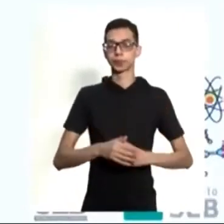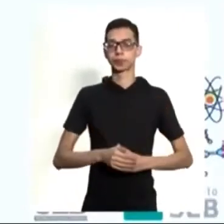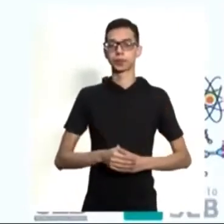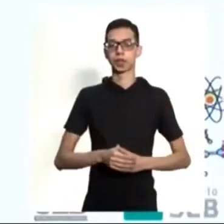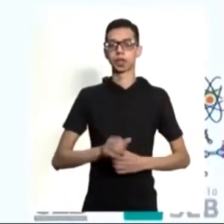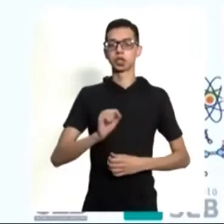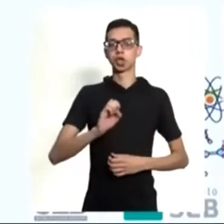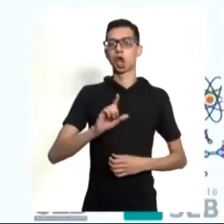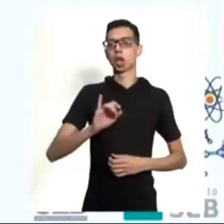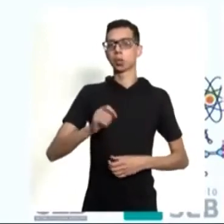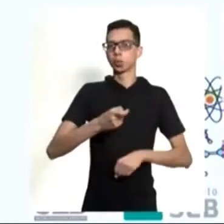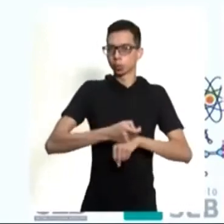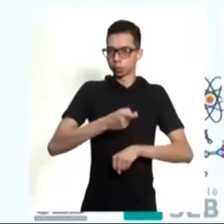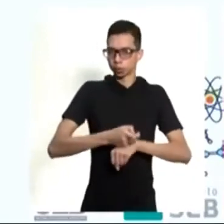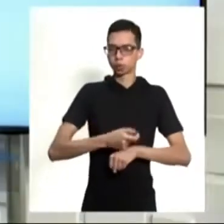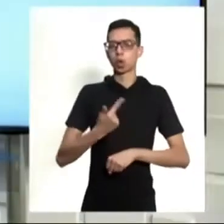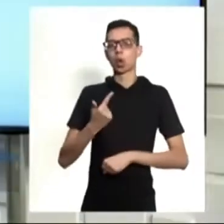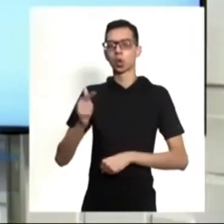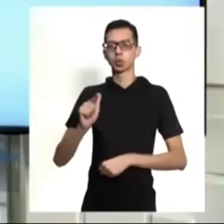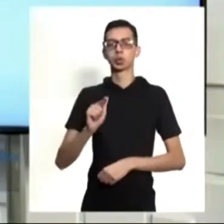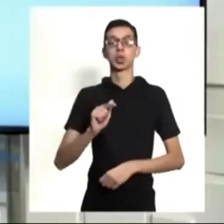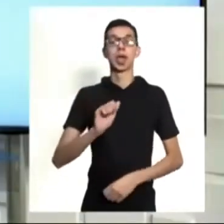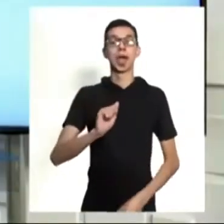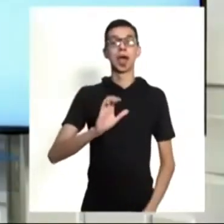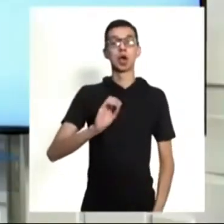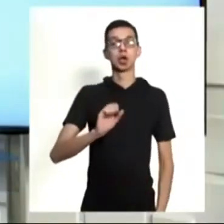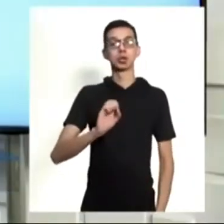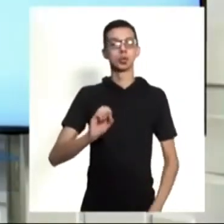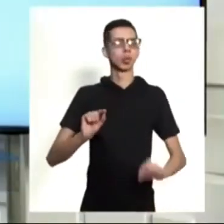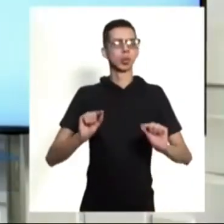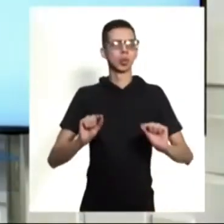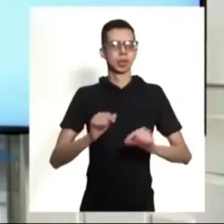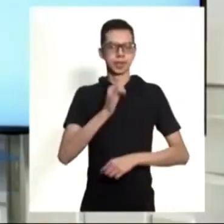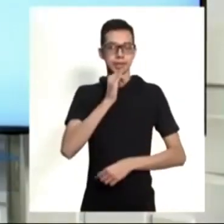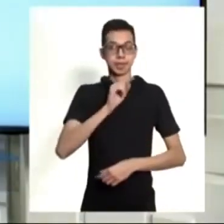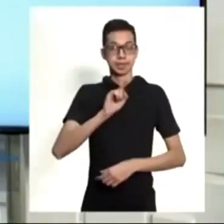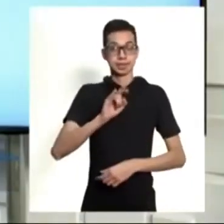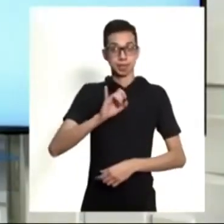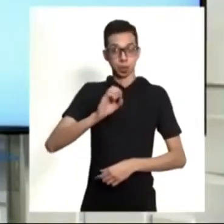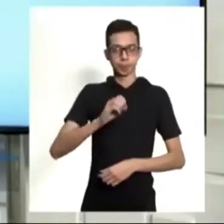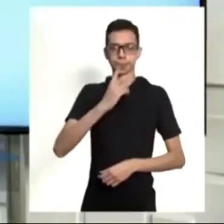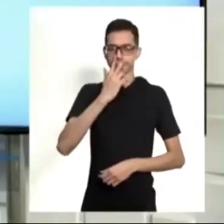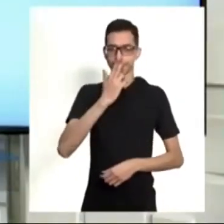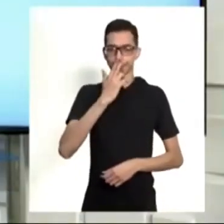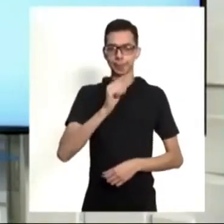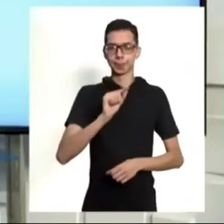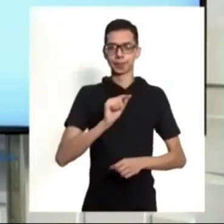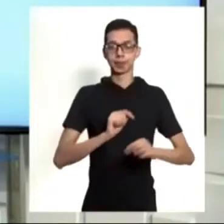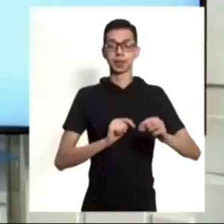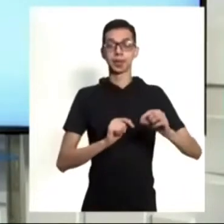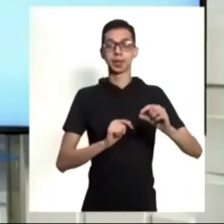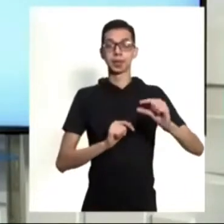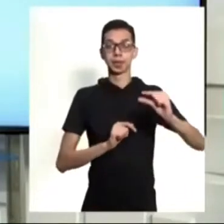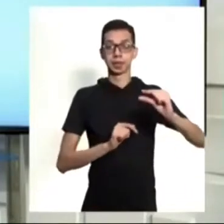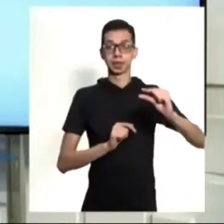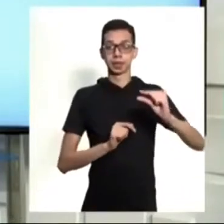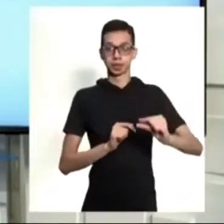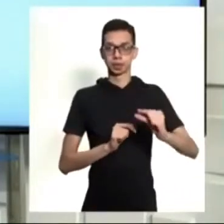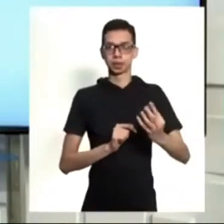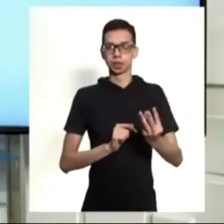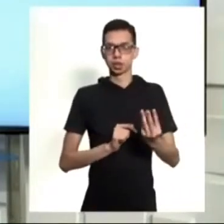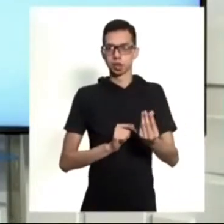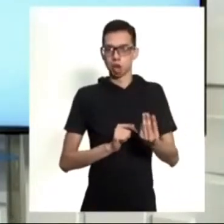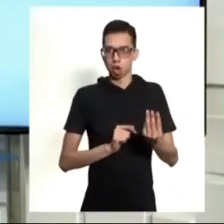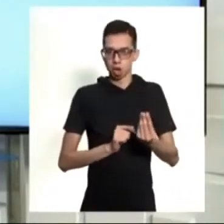aquoso. Então o que está acontecendo aqui? Ó? O zinco está saindo da barra e pulando para a solução. Ele sai da barra e pula para a solução. Se ele sai da barra e pula